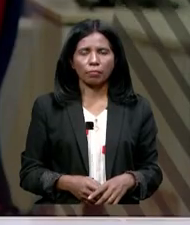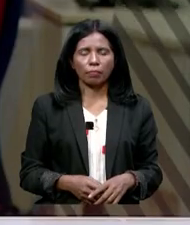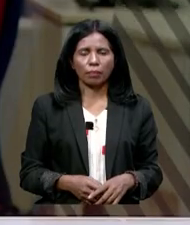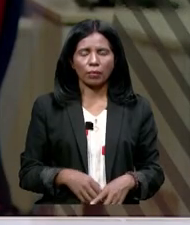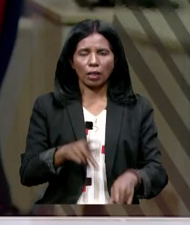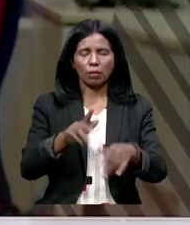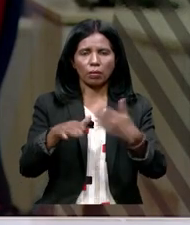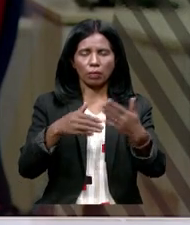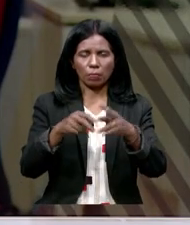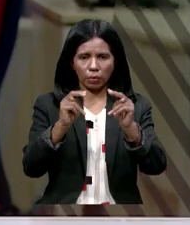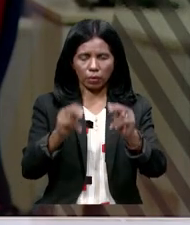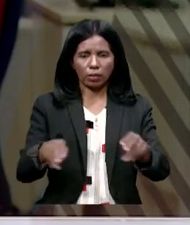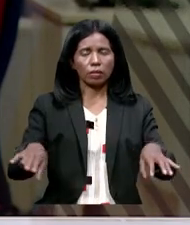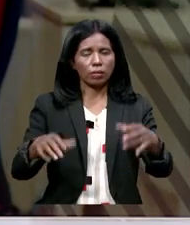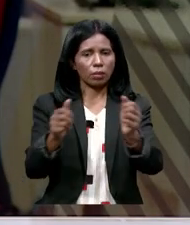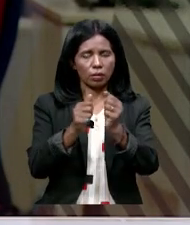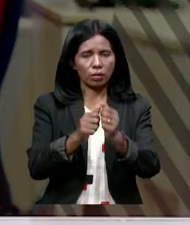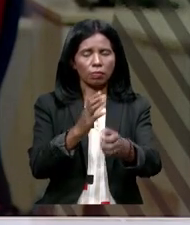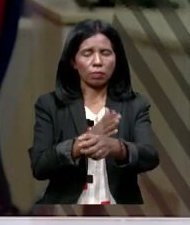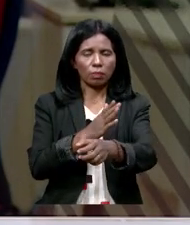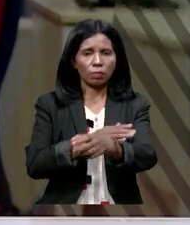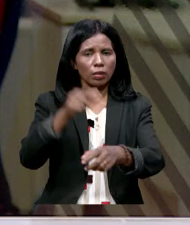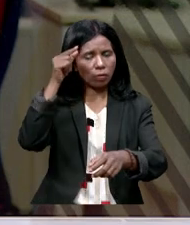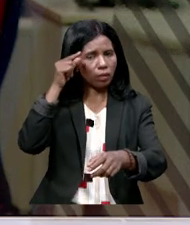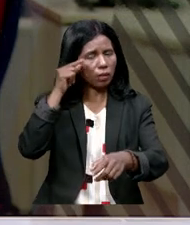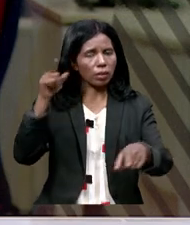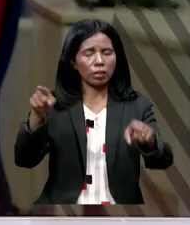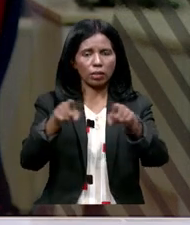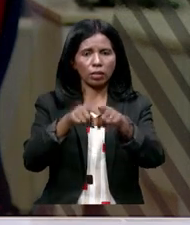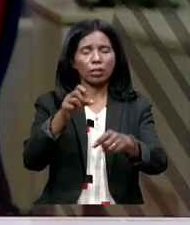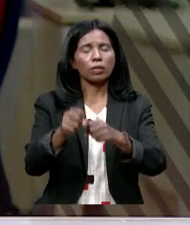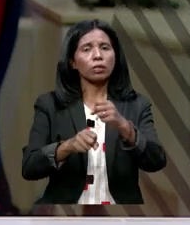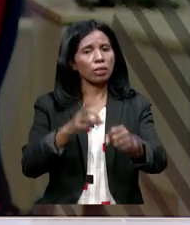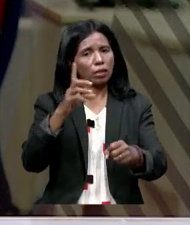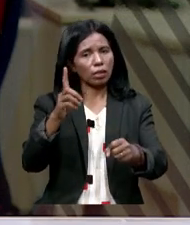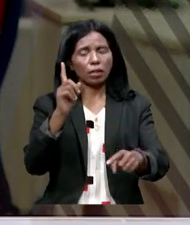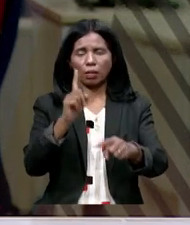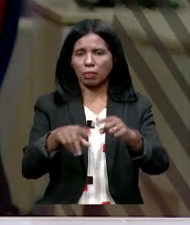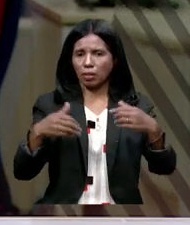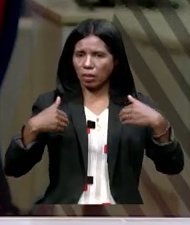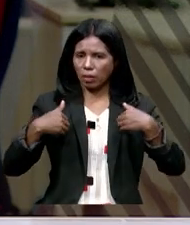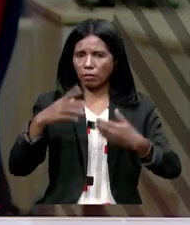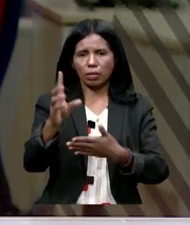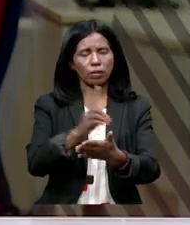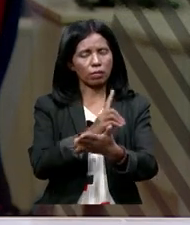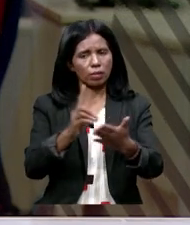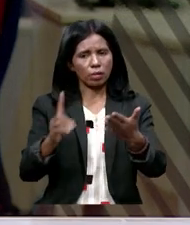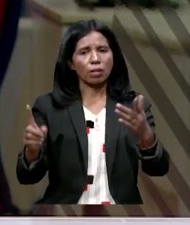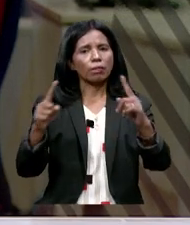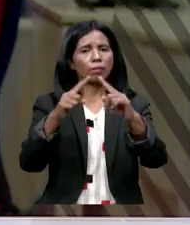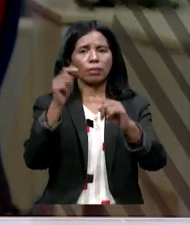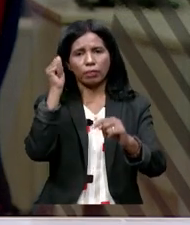Entidades soto persia serviço a mútuo corre promove igualdade de gênero e a sociedade nune labele a moço discriminação bafeto.